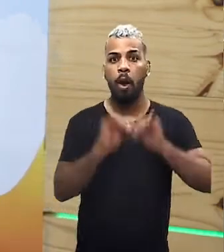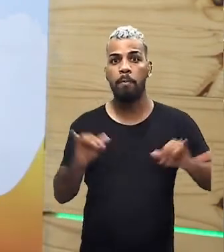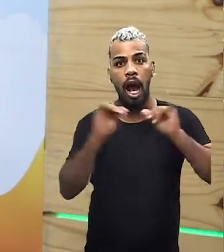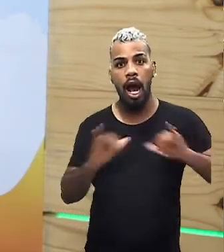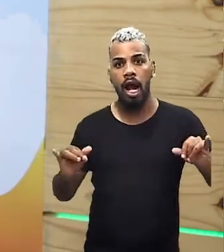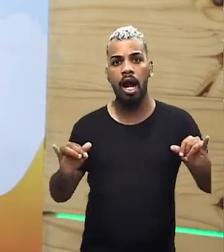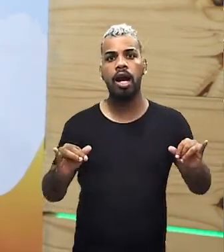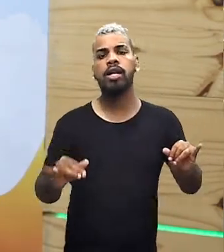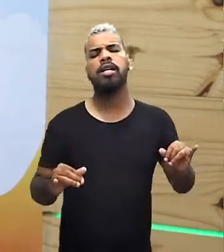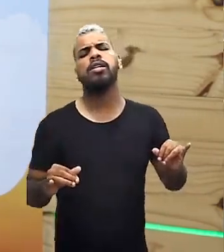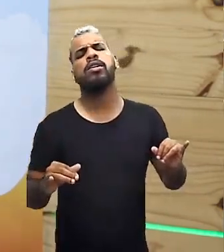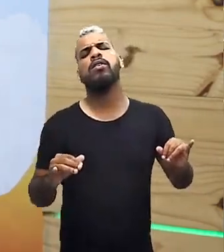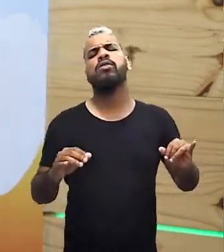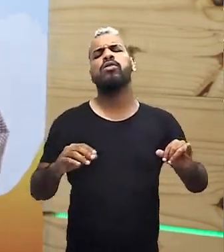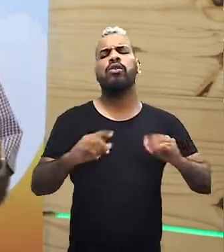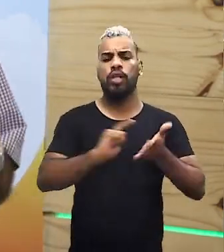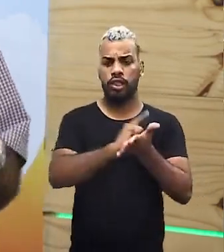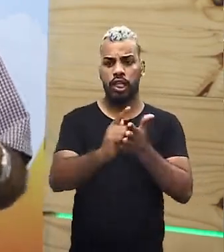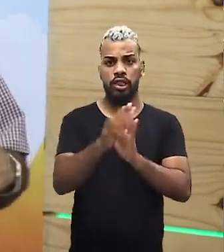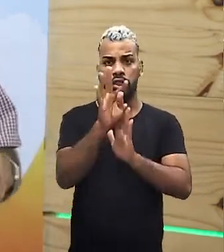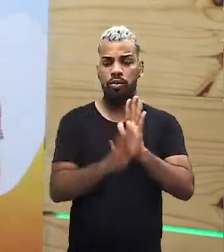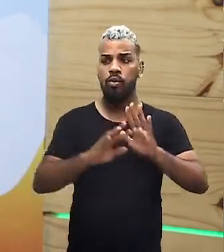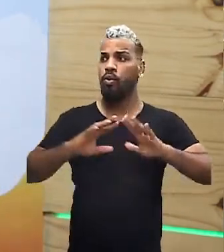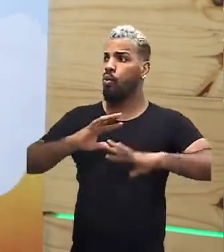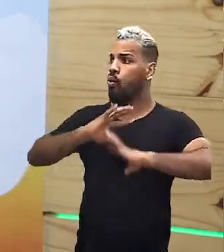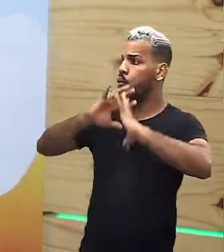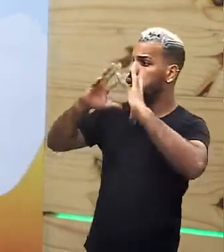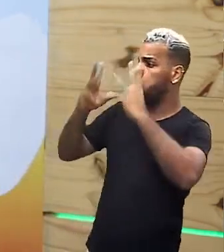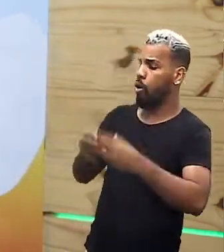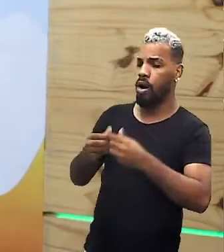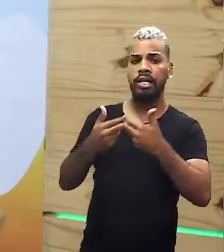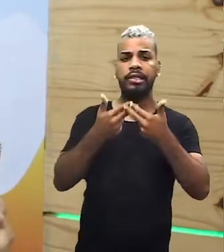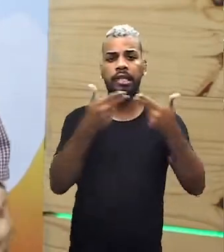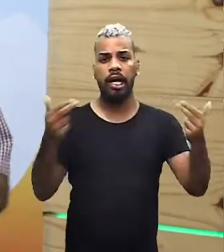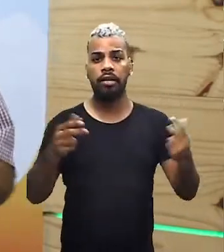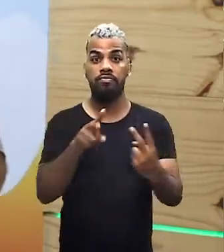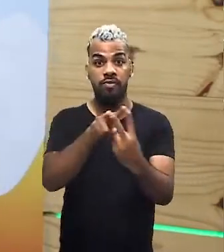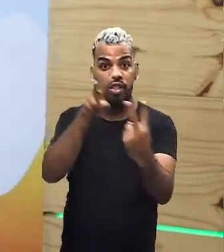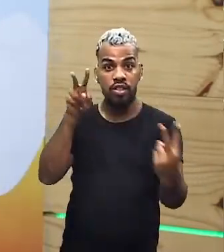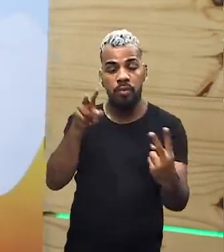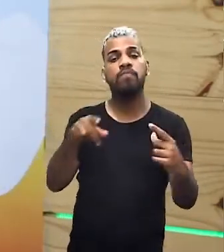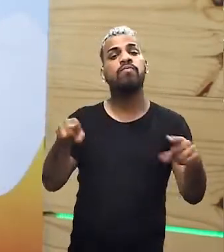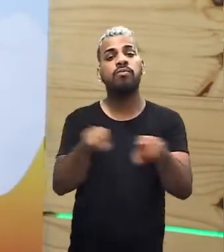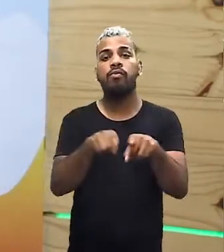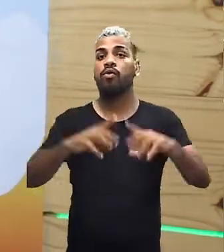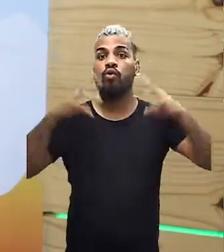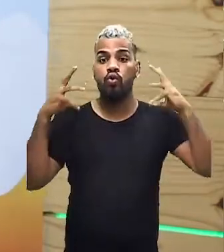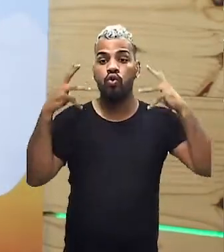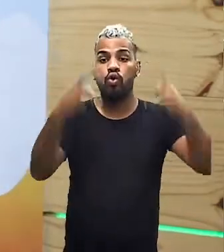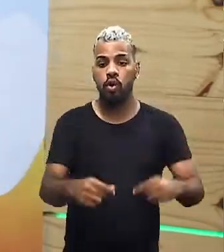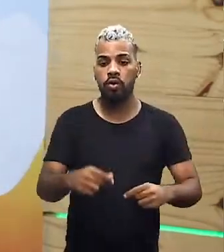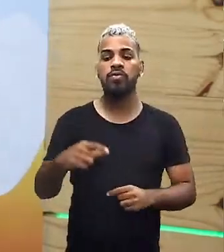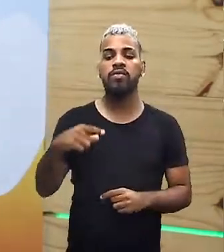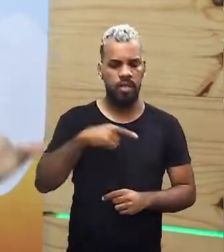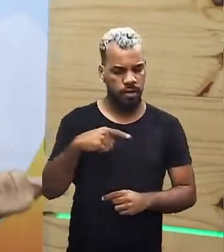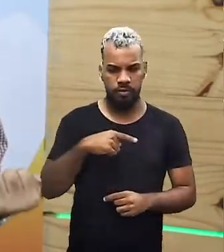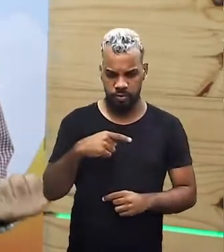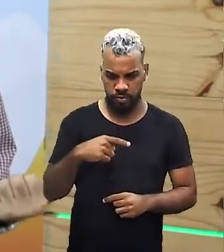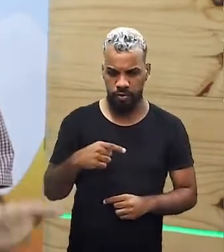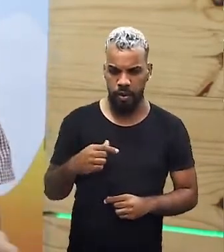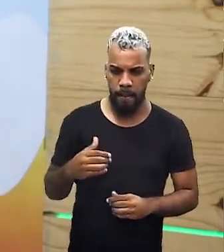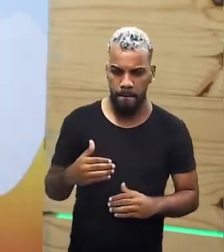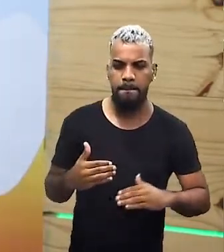propaganda, todos os gêneros da atualidade, gêneros digitais, todos os gêneros serão explorados, tanto na